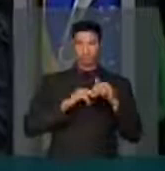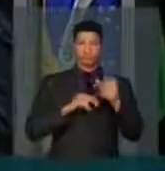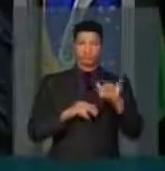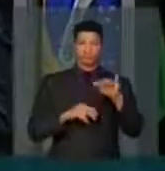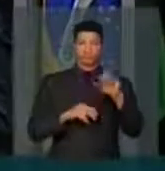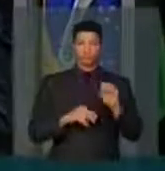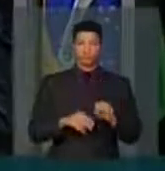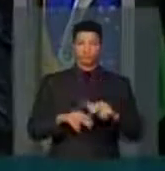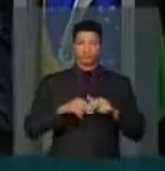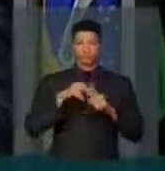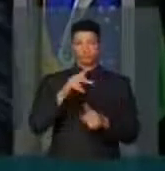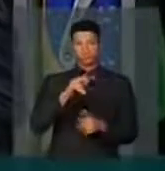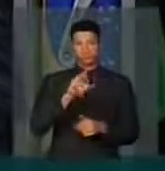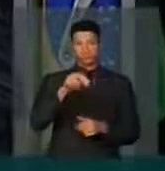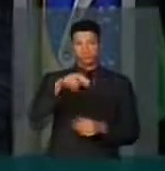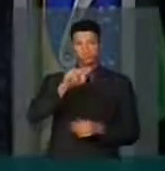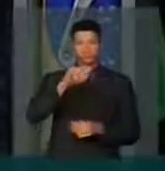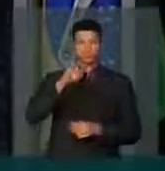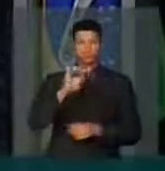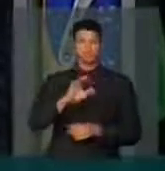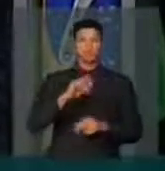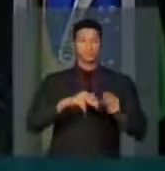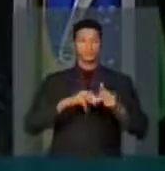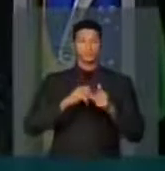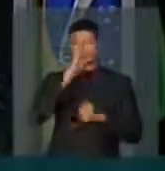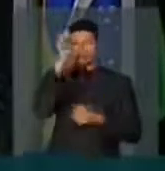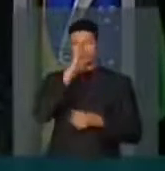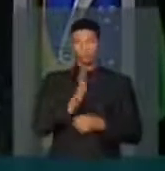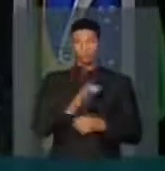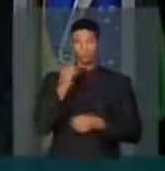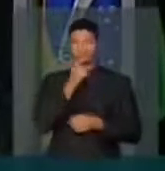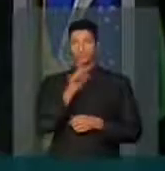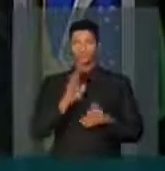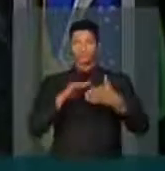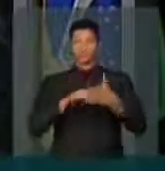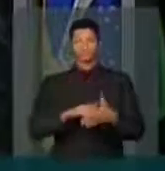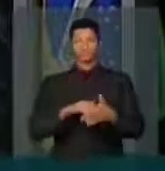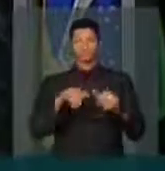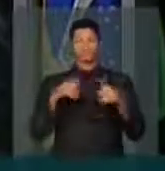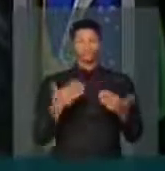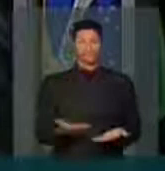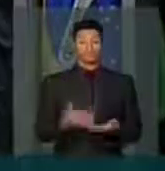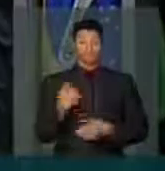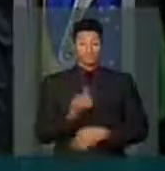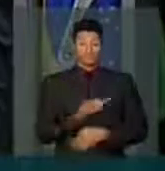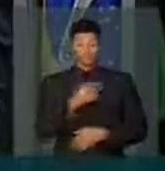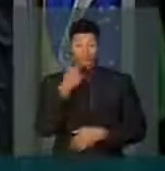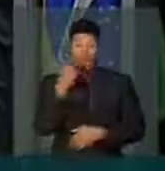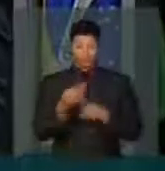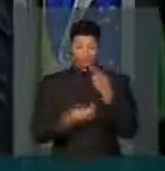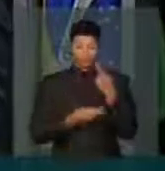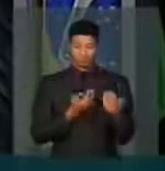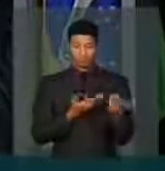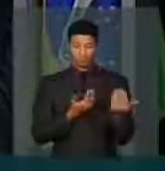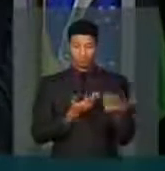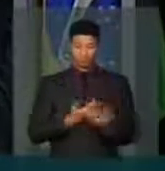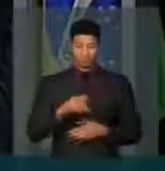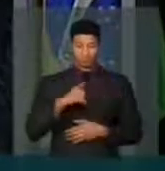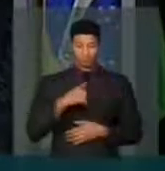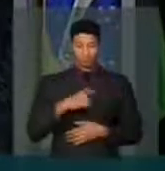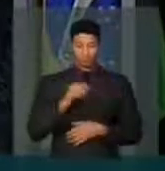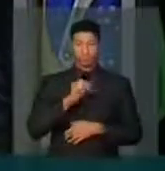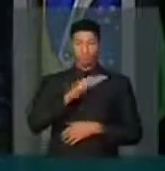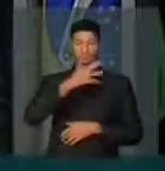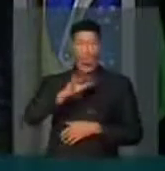FIES, através do Pronatec, através do Brasil Sem Fronteiras. E aí e a gente fala da juventude, temos que ter uma